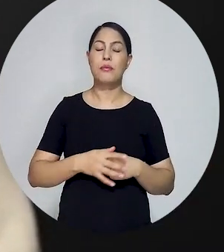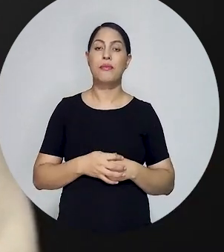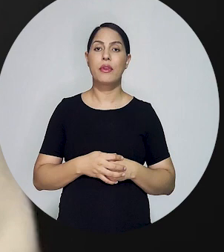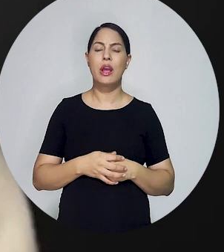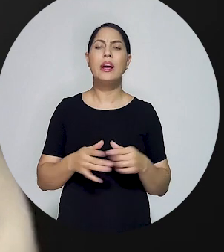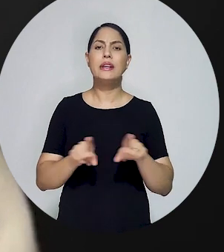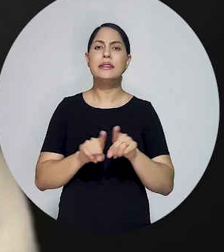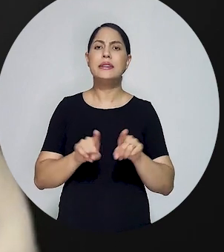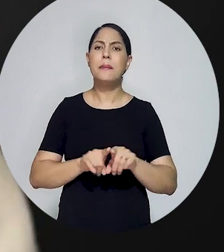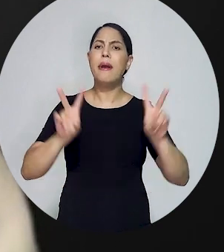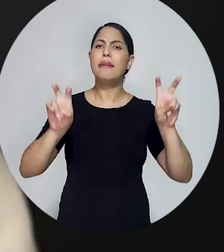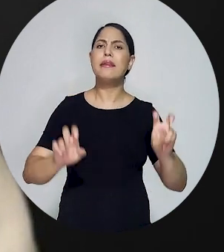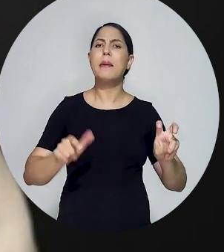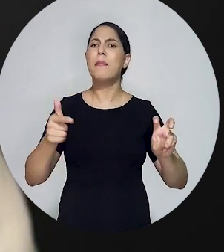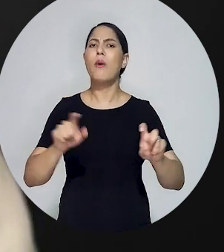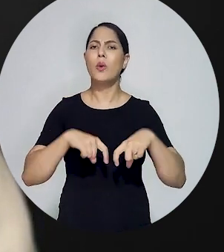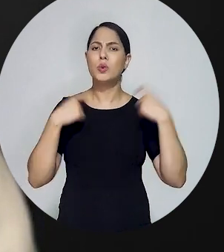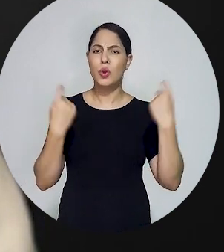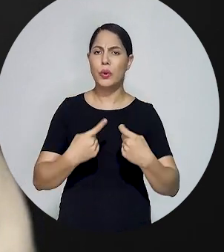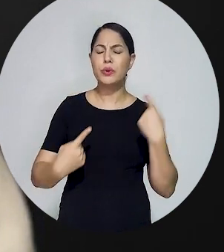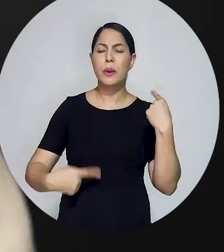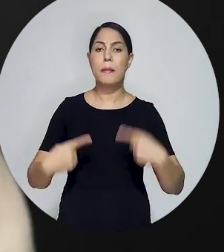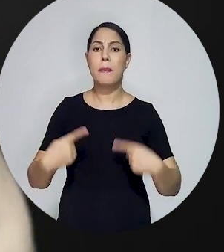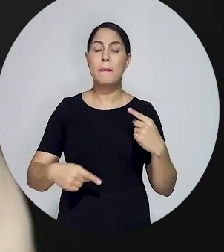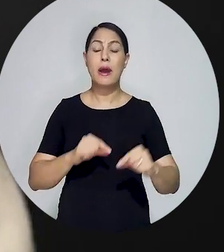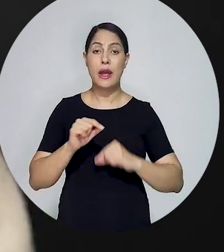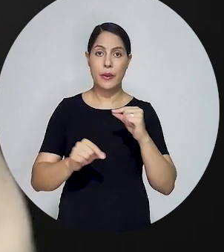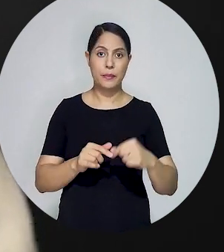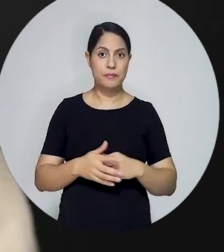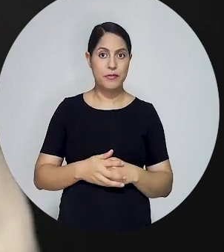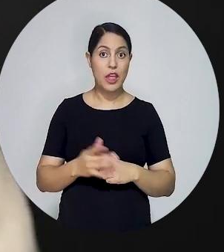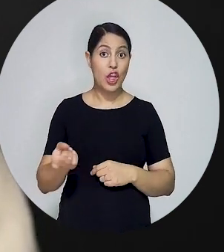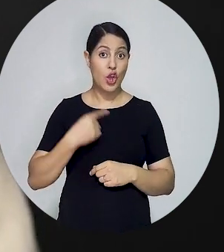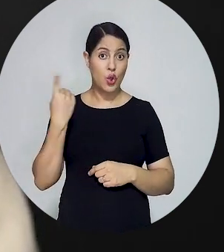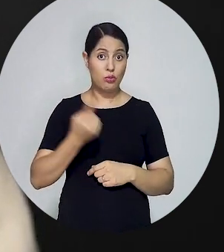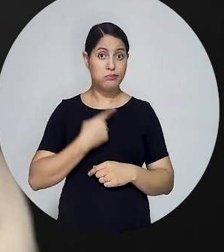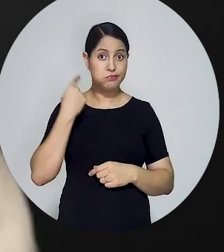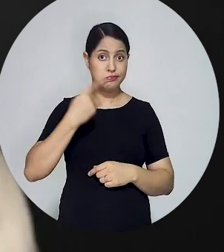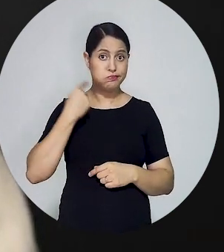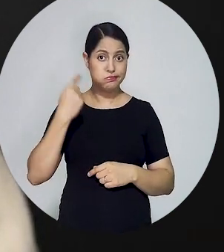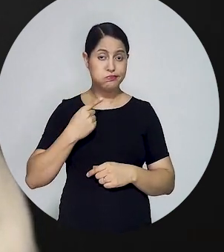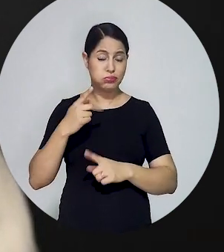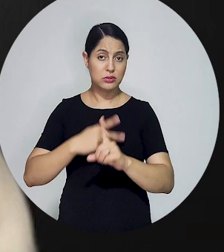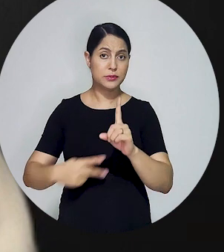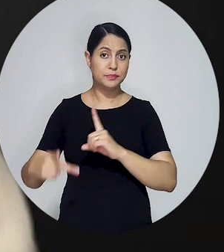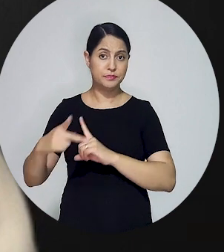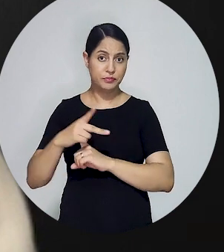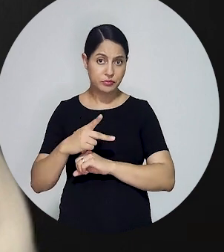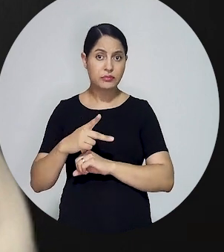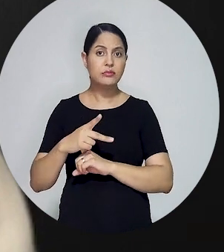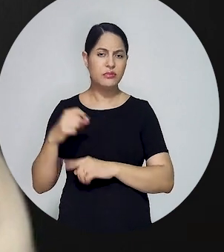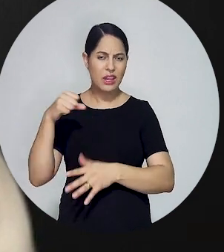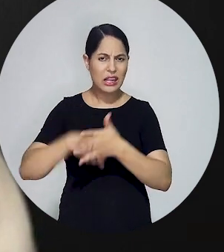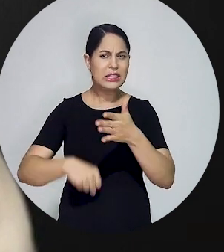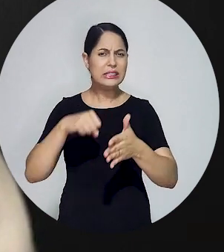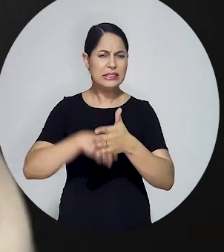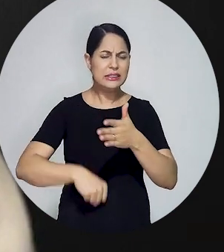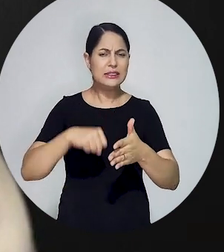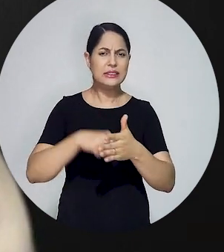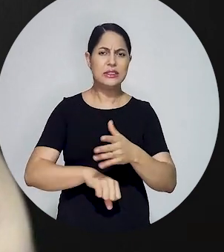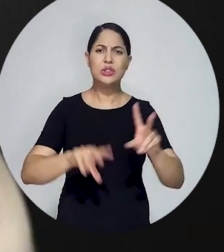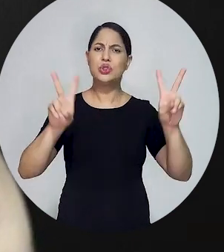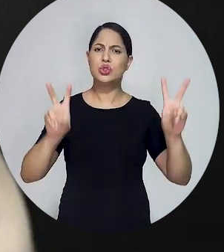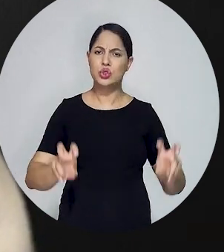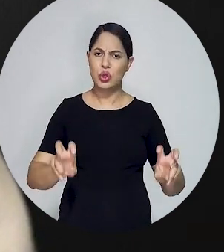ponto muito importante que foi debatido nessa reunião e que é uma luta já da advocacia previdenciária e que tem sido defendida pelo